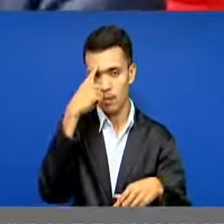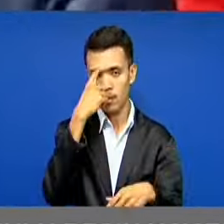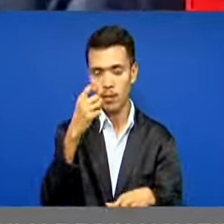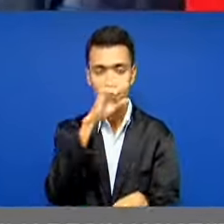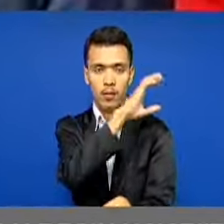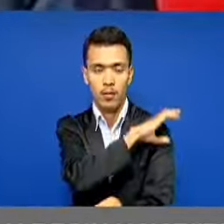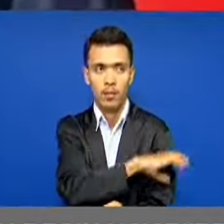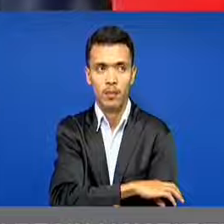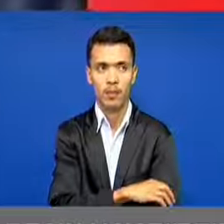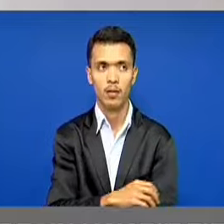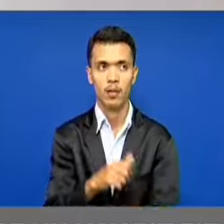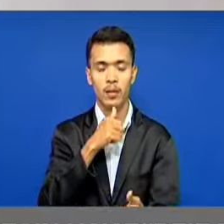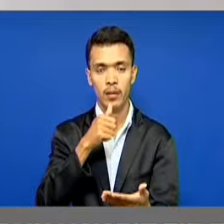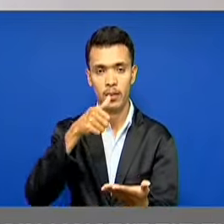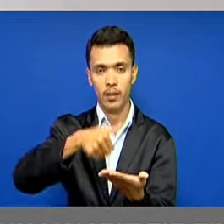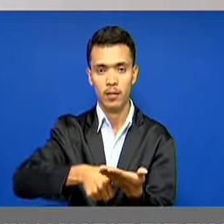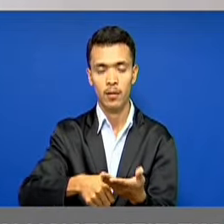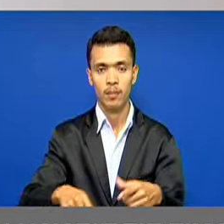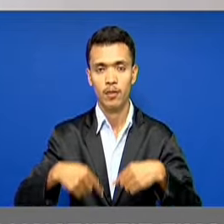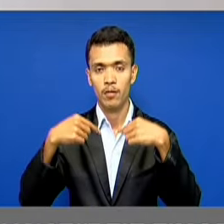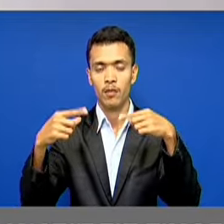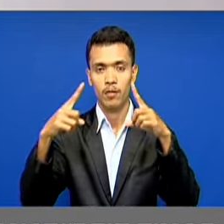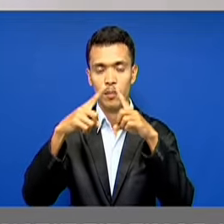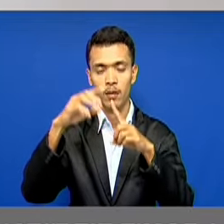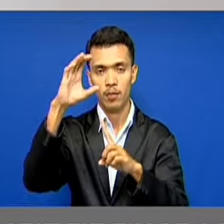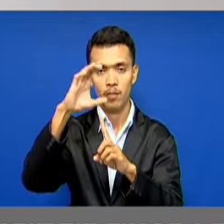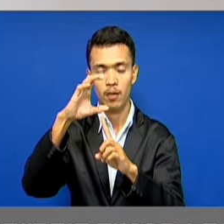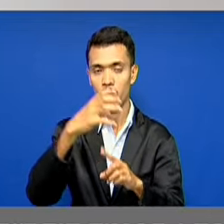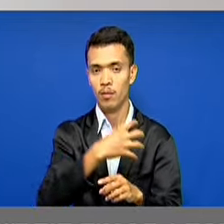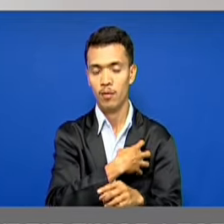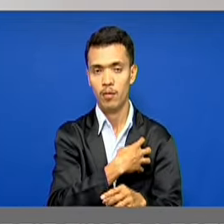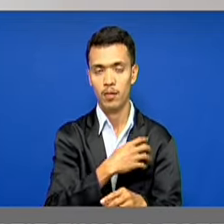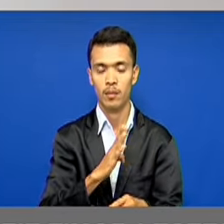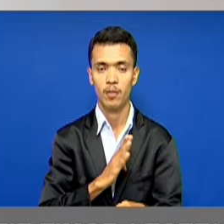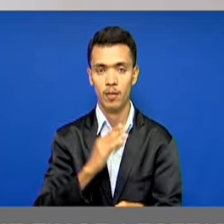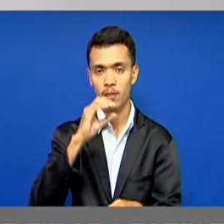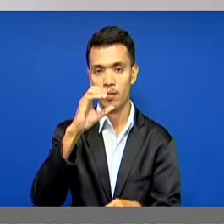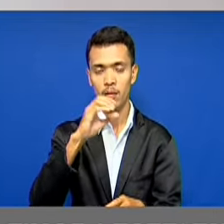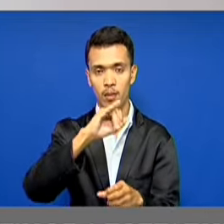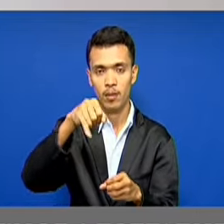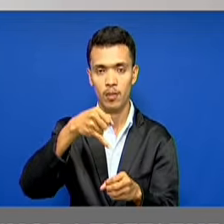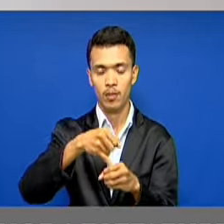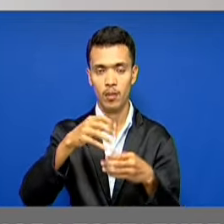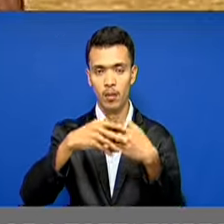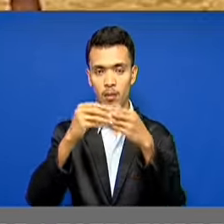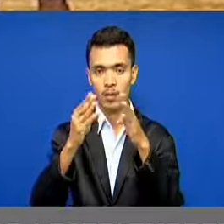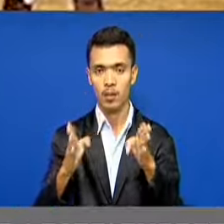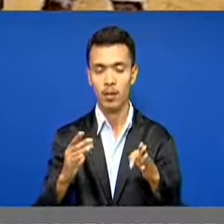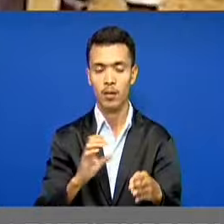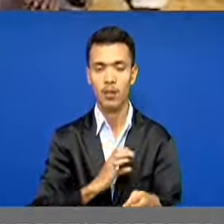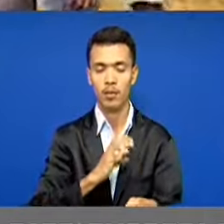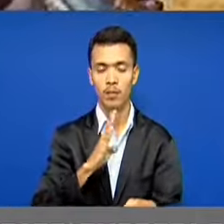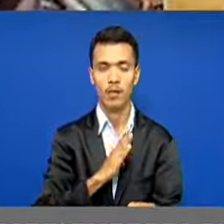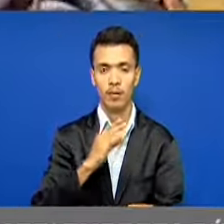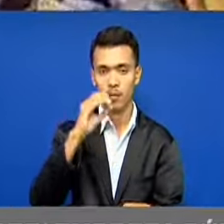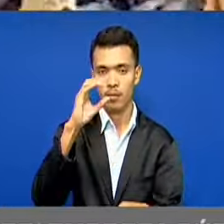segurança carta nebe manda me comando penitele Bocau inclui autoridade município Bocau maioria carta